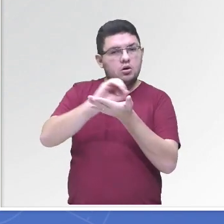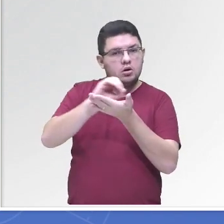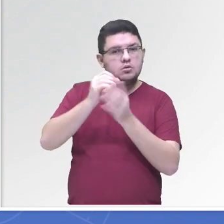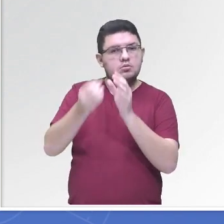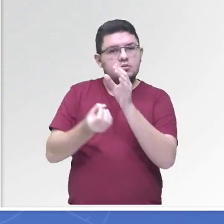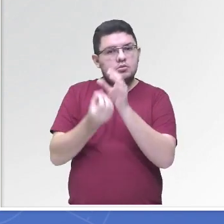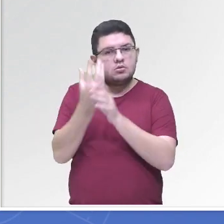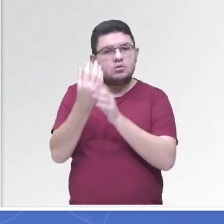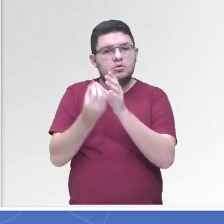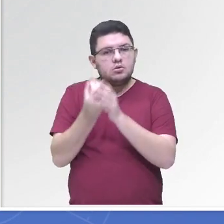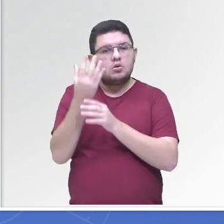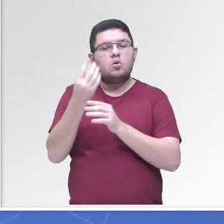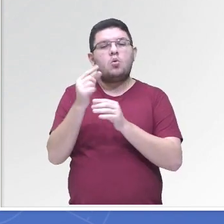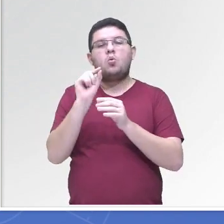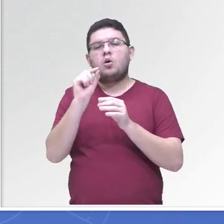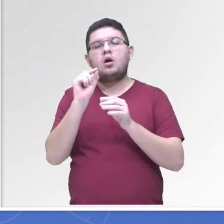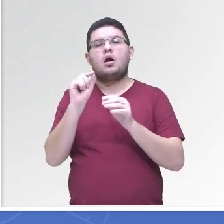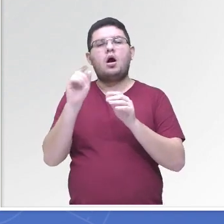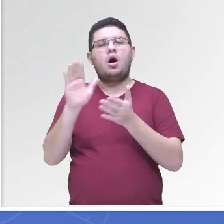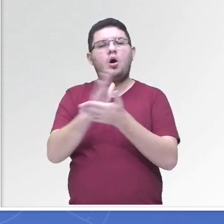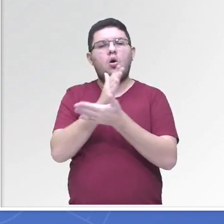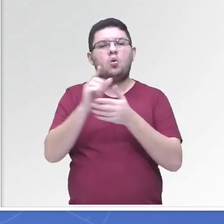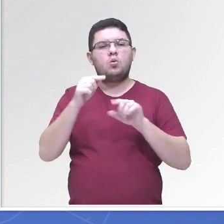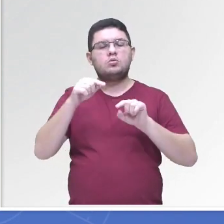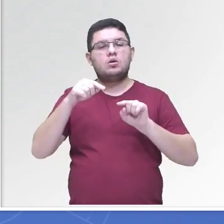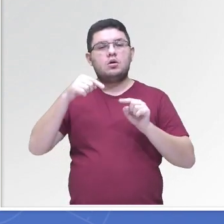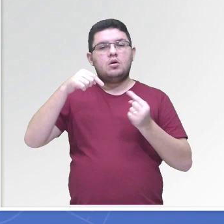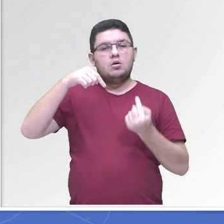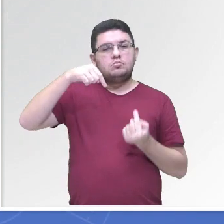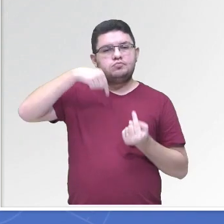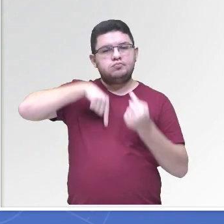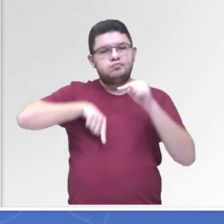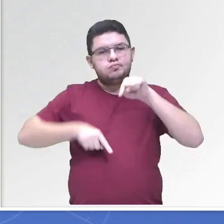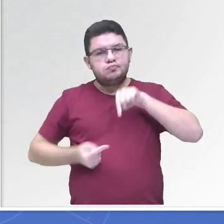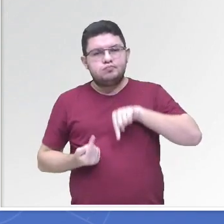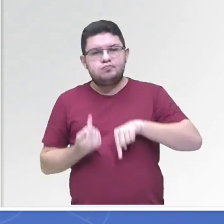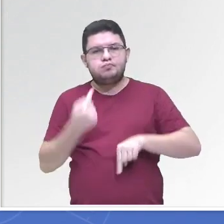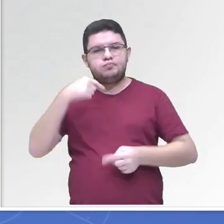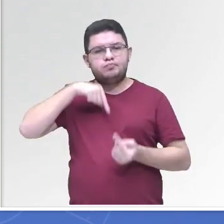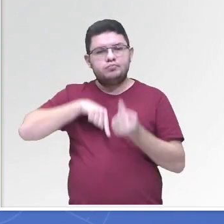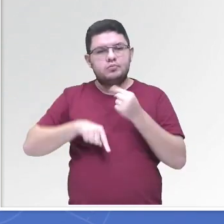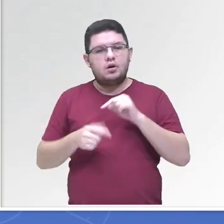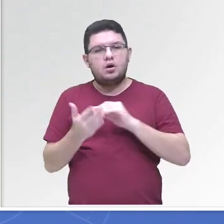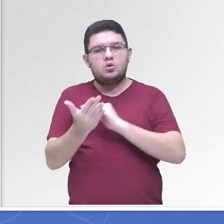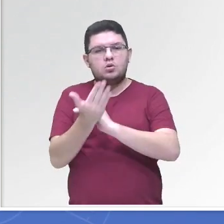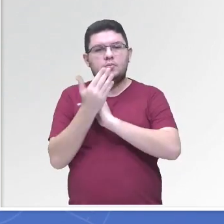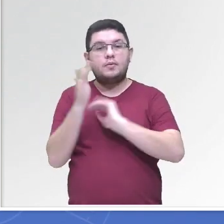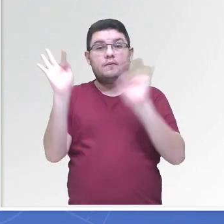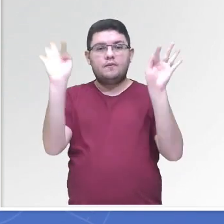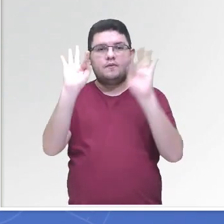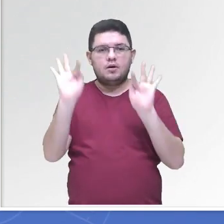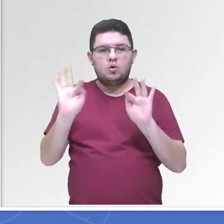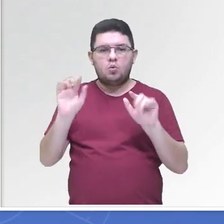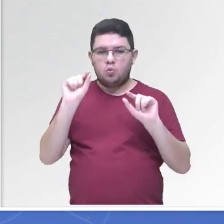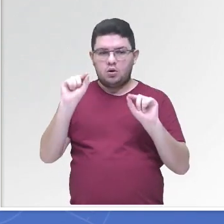nosso organismo que ajudam a gente para que a gente seja mais feliz, tá? Olha só, vamos